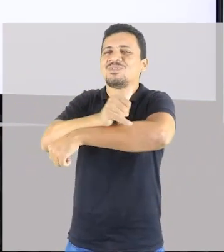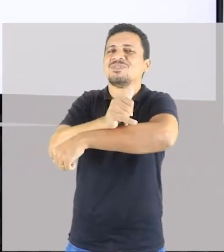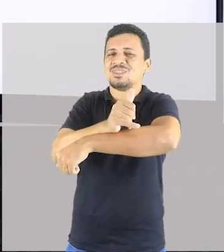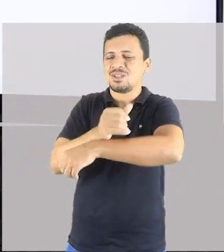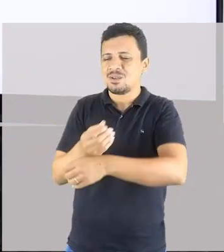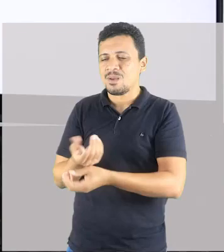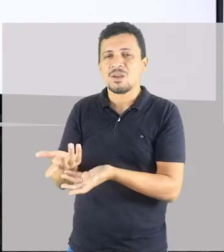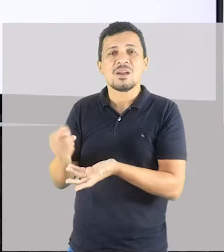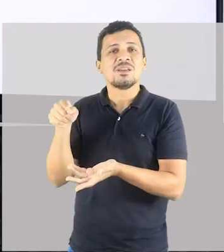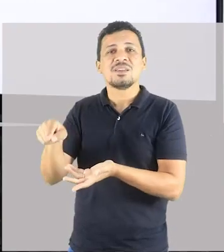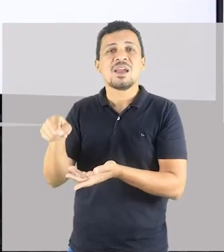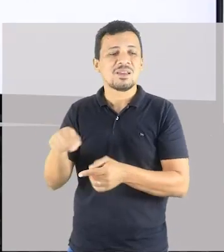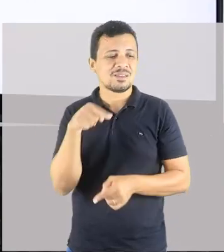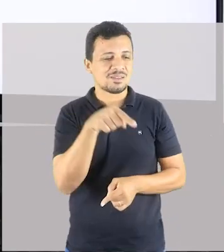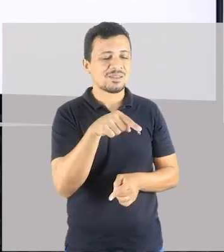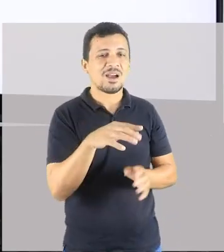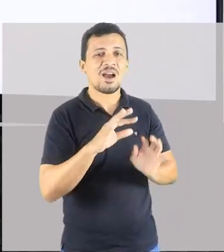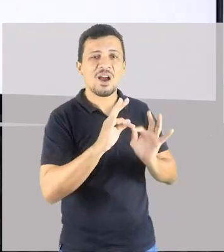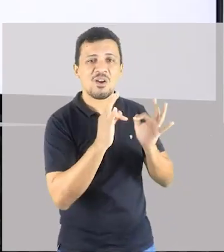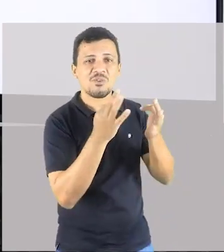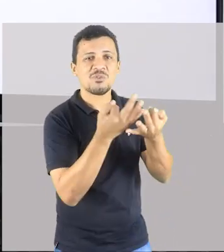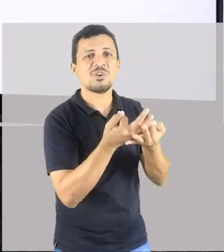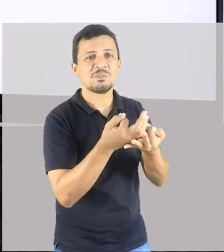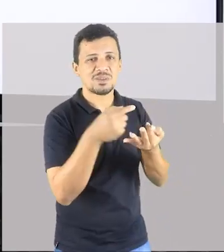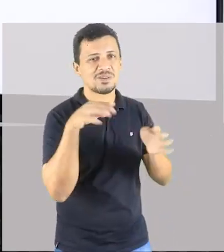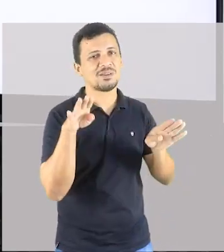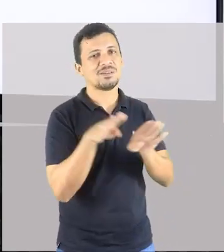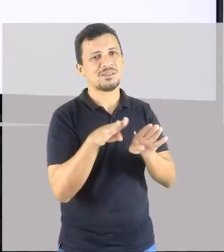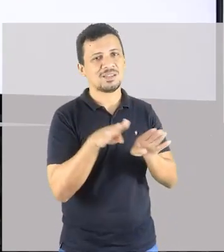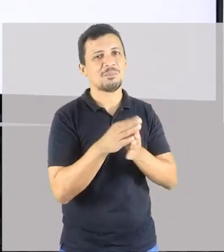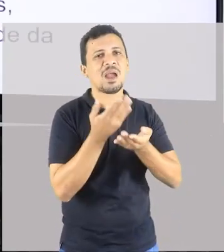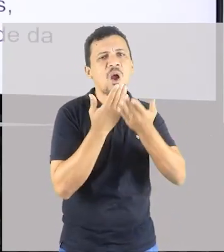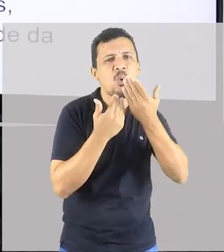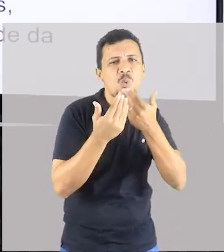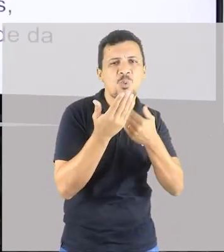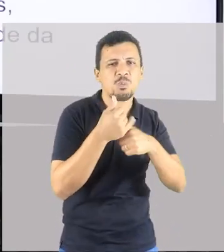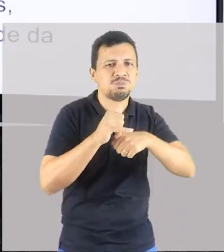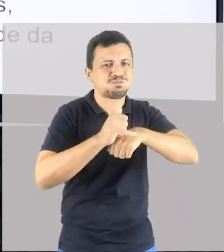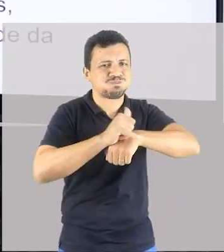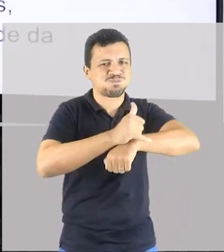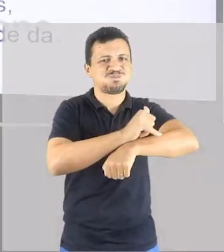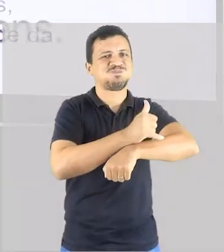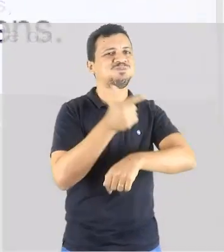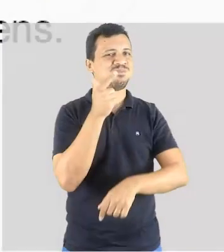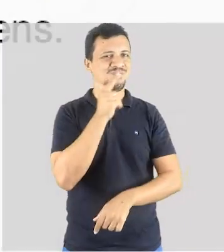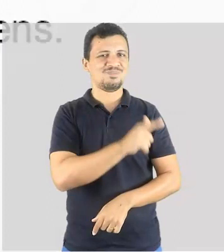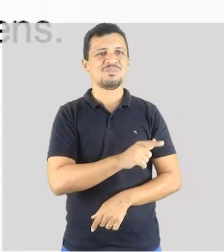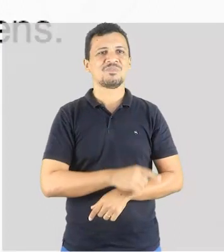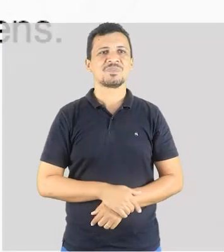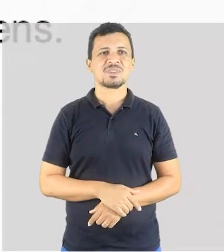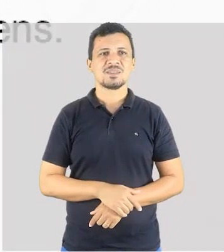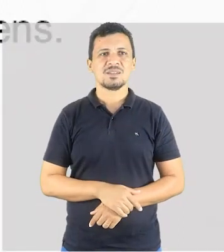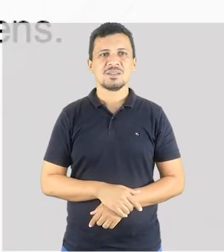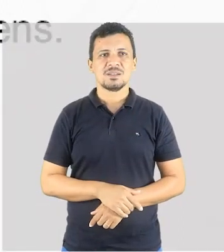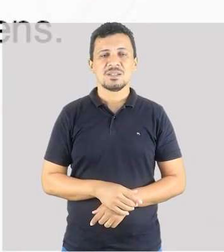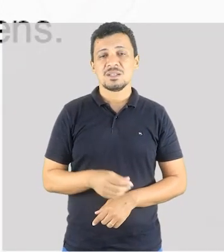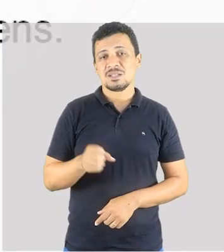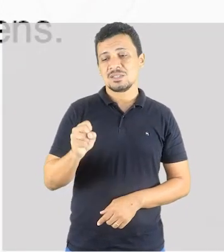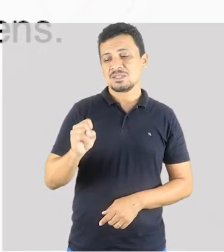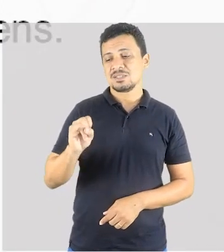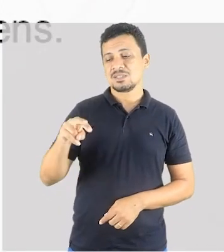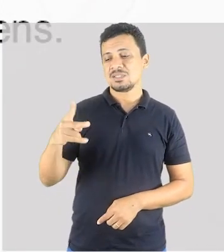o gado engordando, ele e a família também engordariam, né? Então, percebam, talvez Sinhá